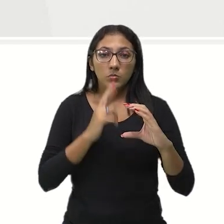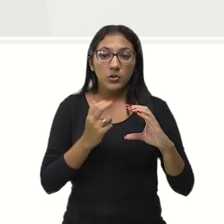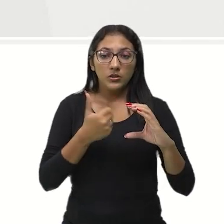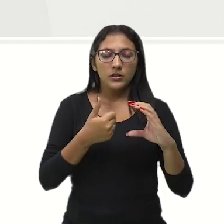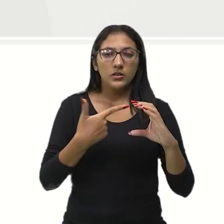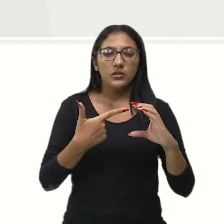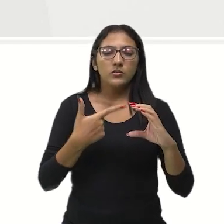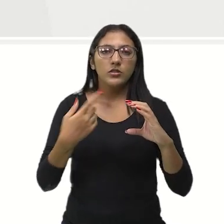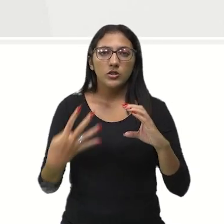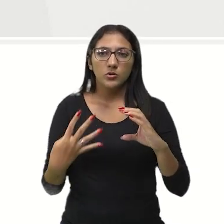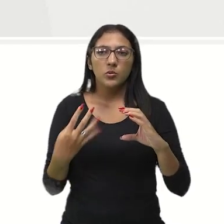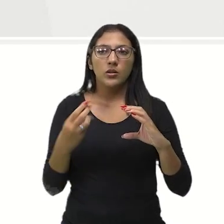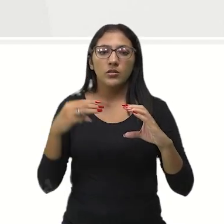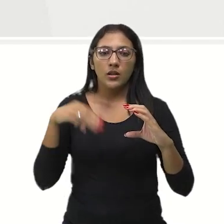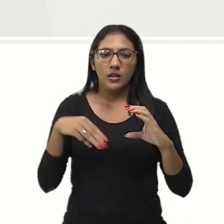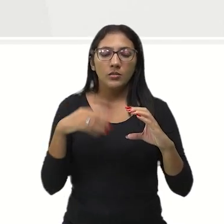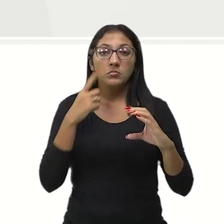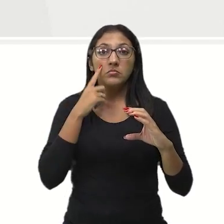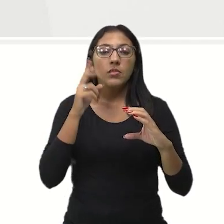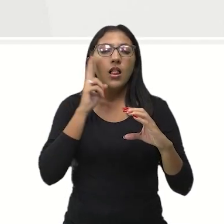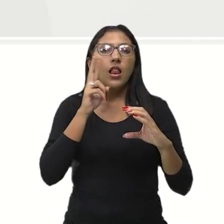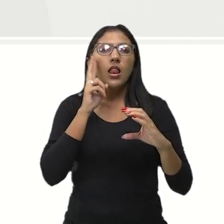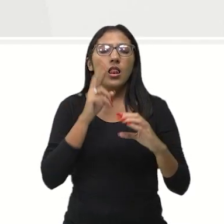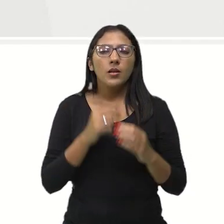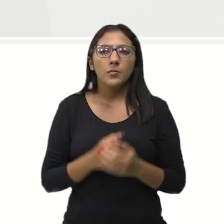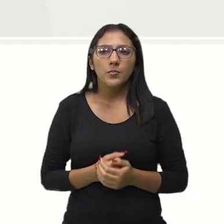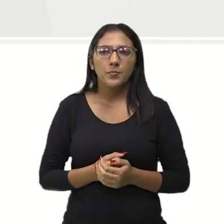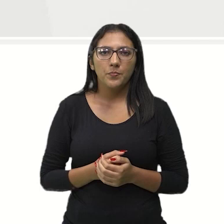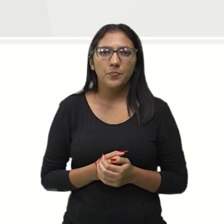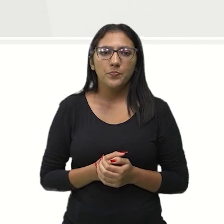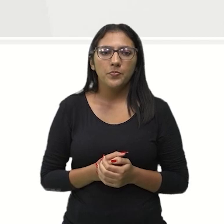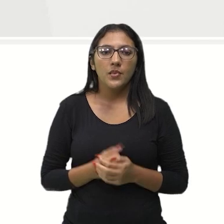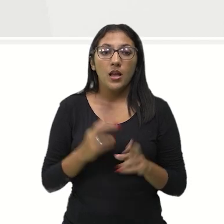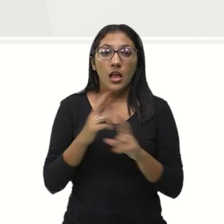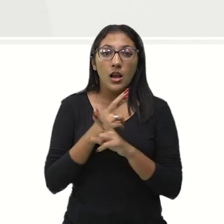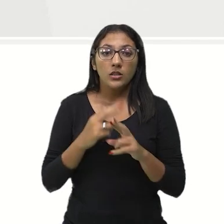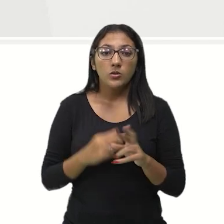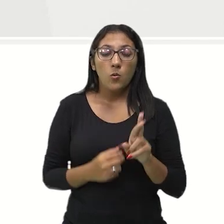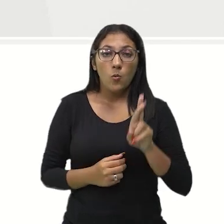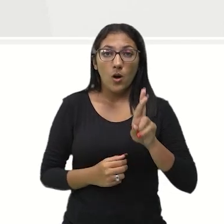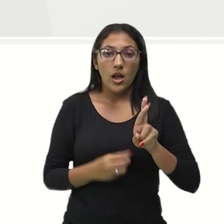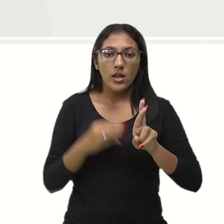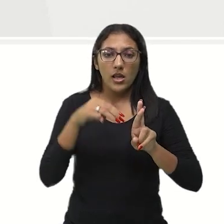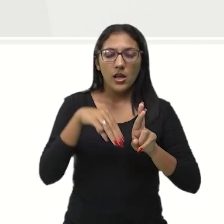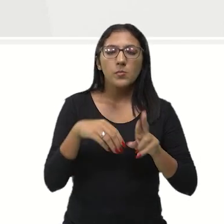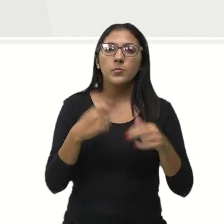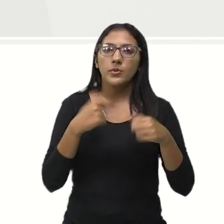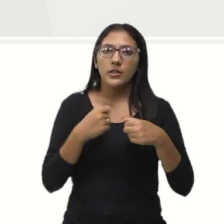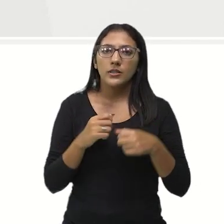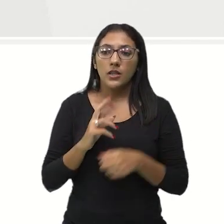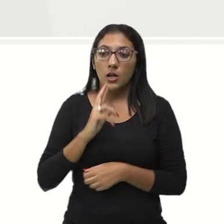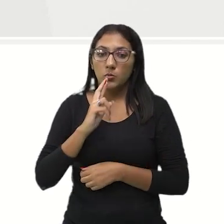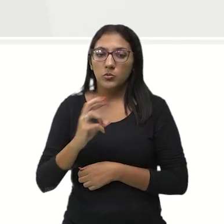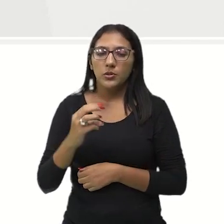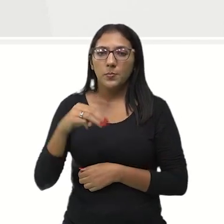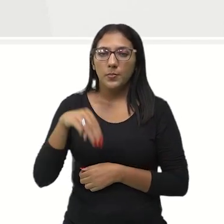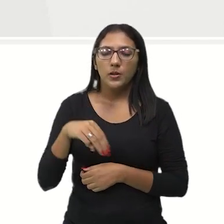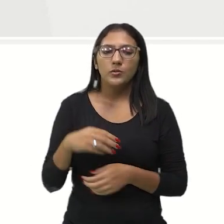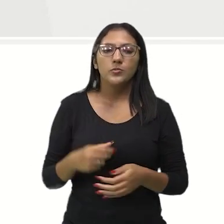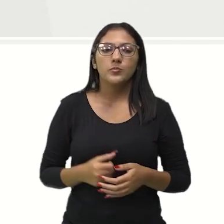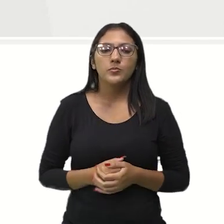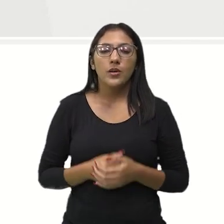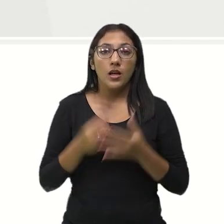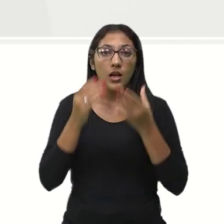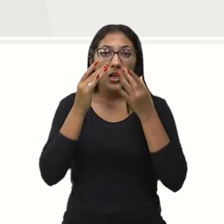124. Vamos colocar a unidade. Ó. Perceba que o raio está em metro, então 124 metros. Atenção,